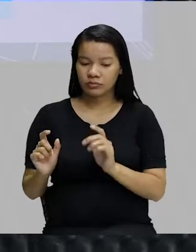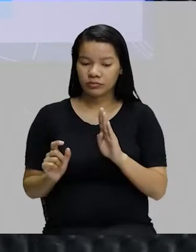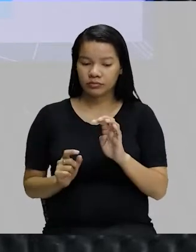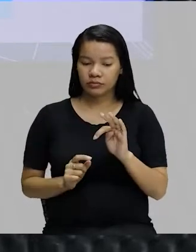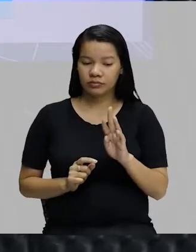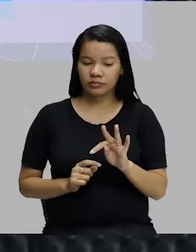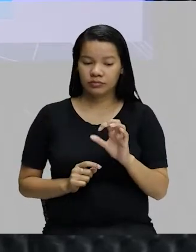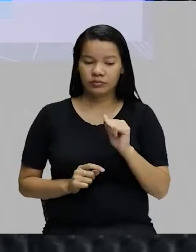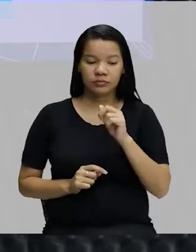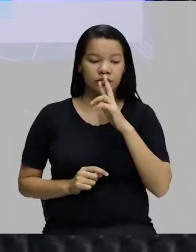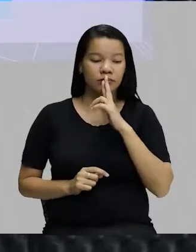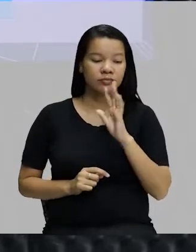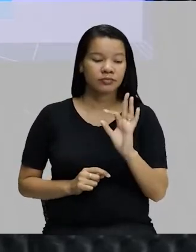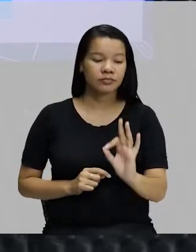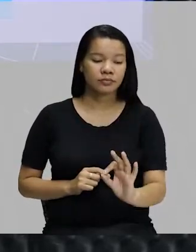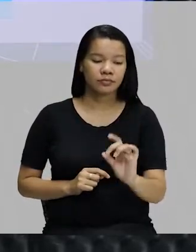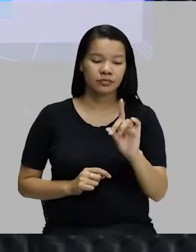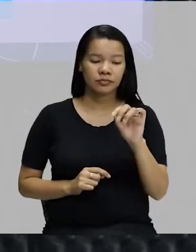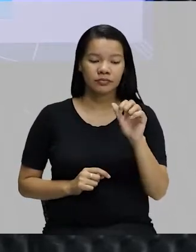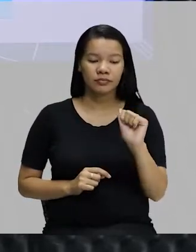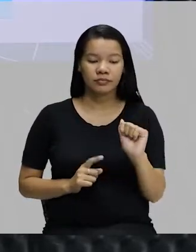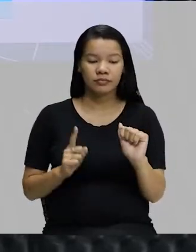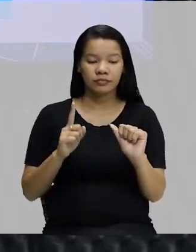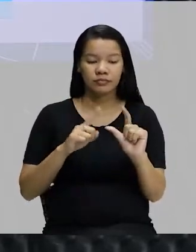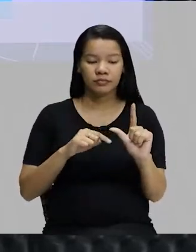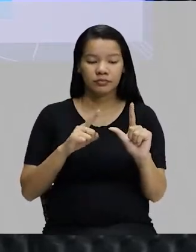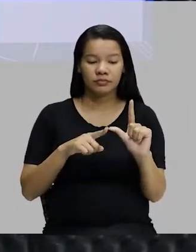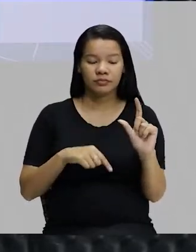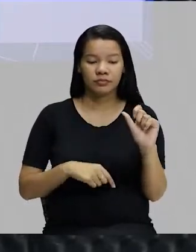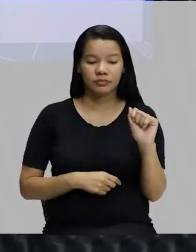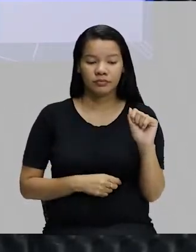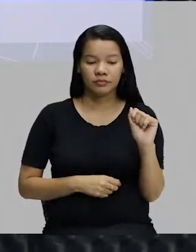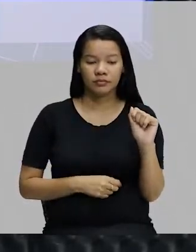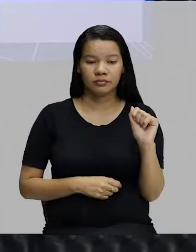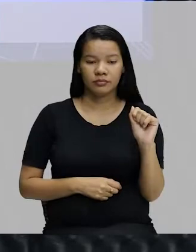Resposta correta, a letra A. Show de bola, turminha?